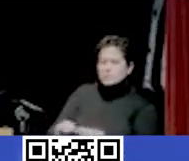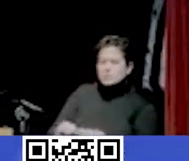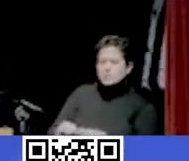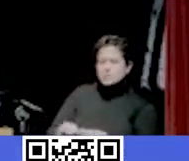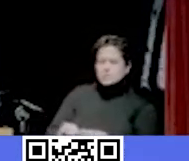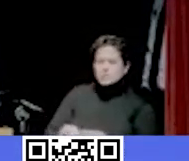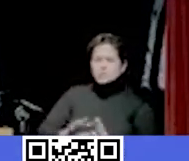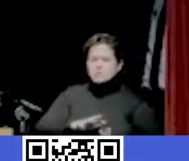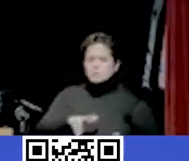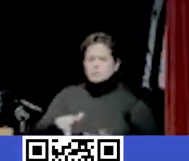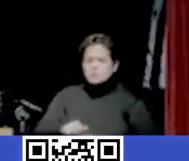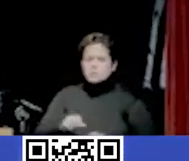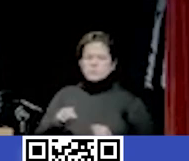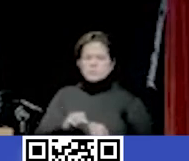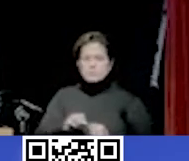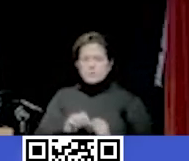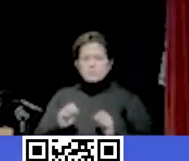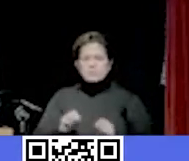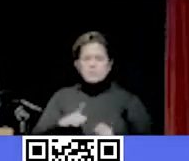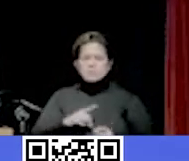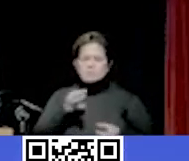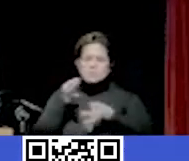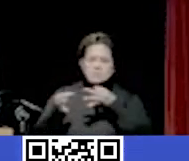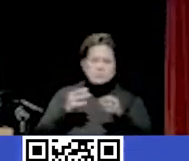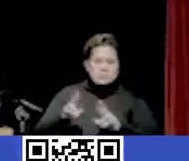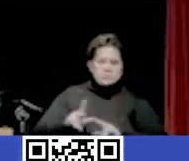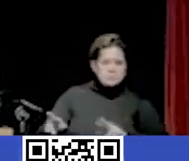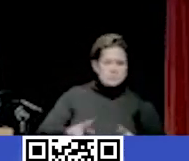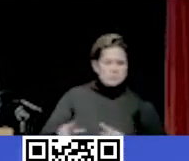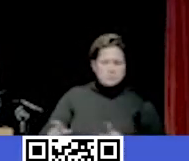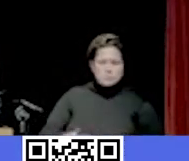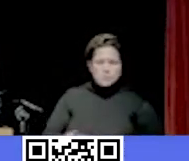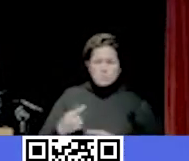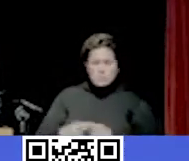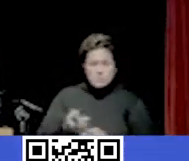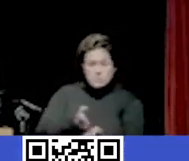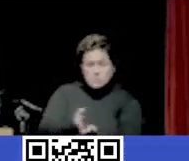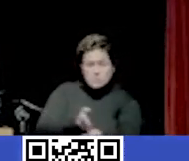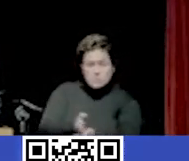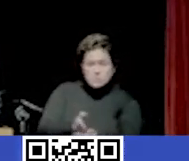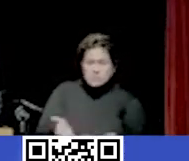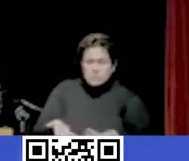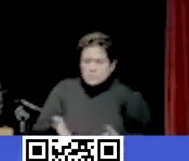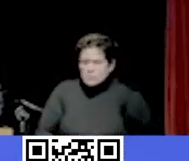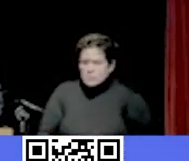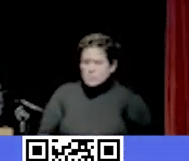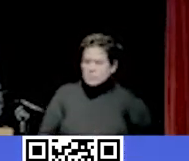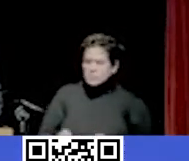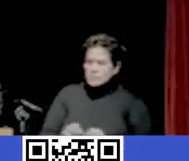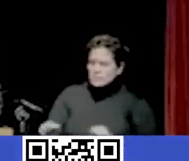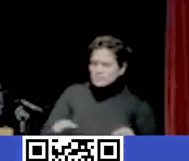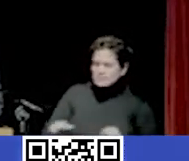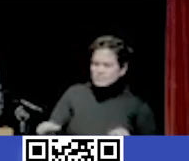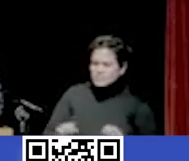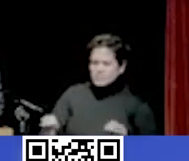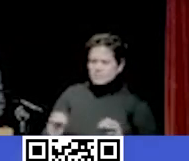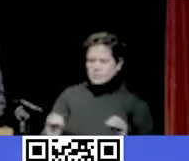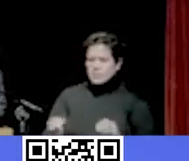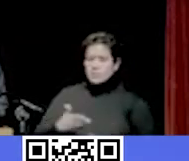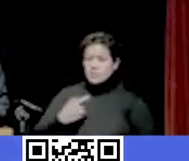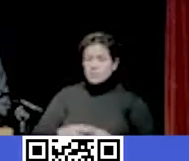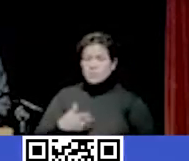dados sobre o tema no país, guiando a criação e adoção de políticas públicas. O ministro destacou que o